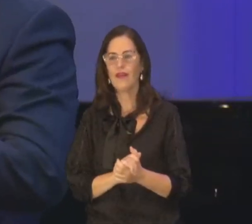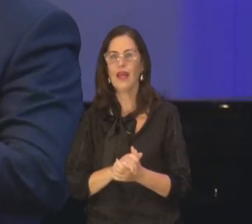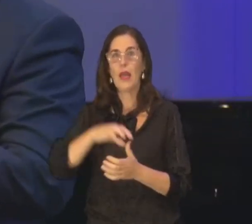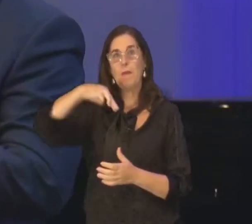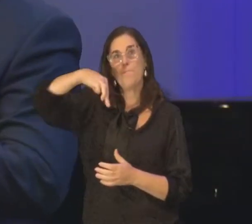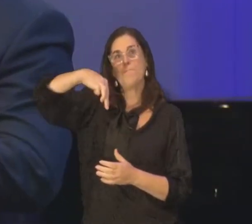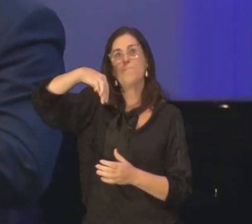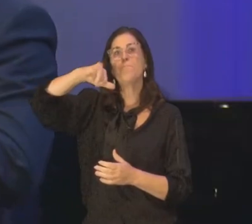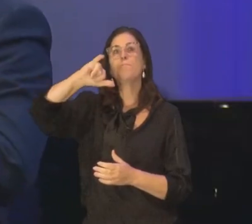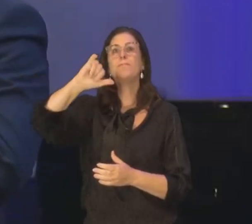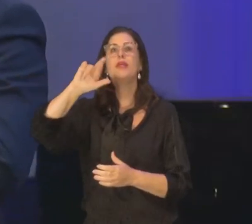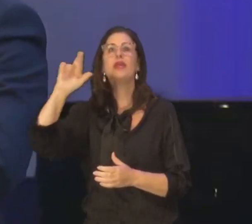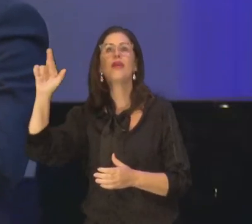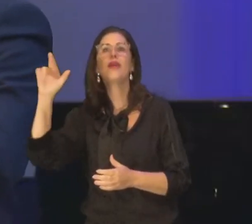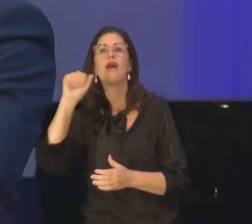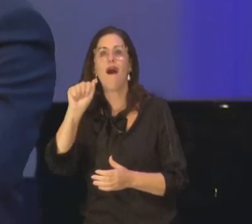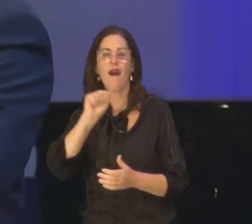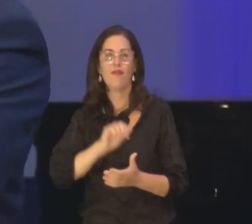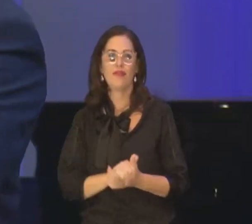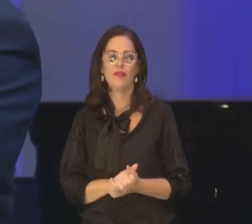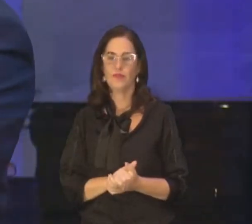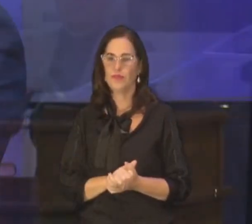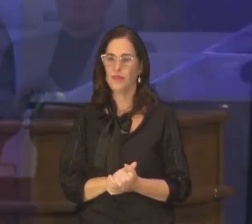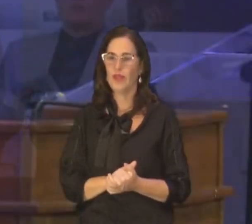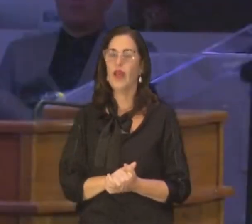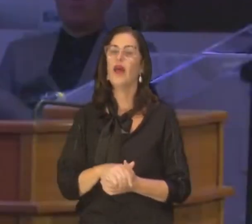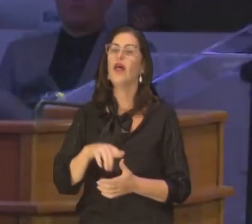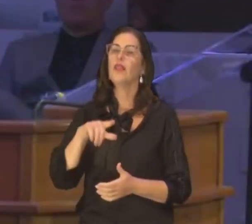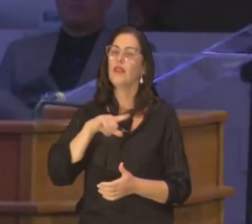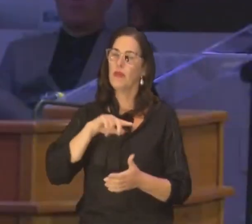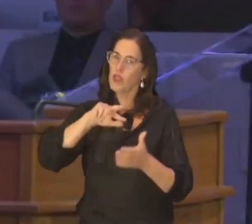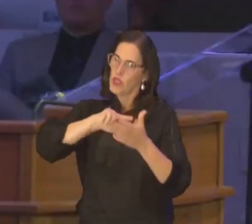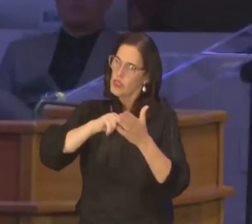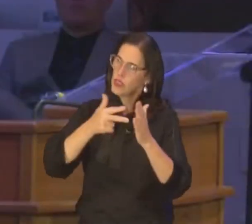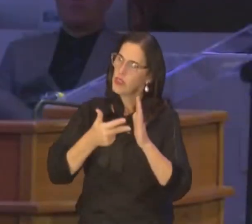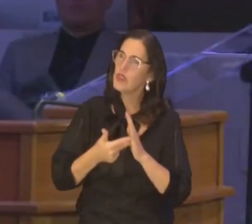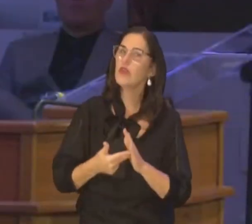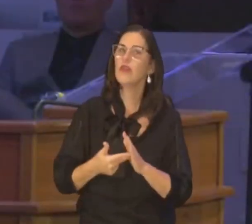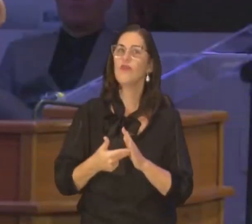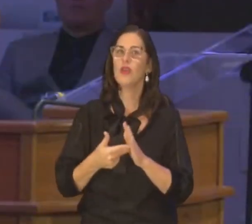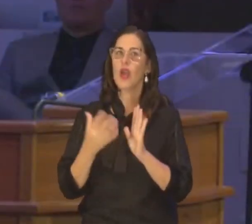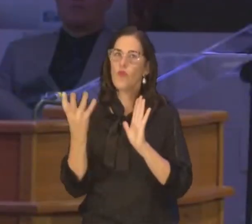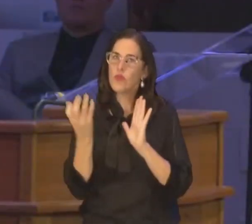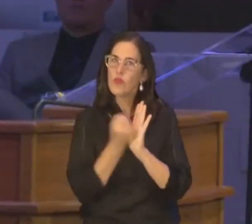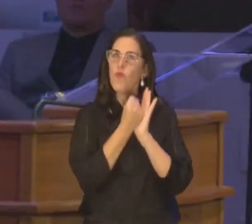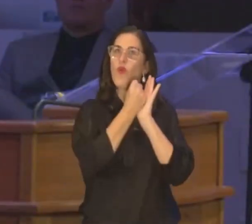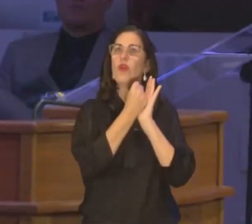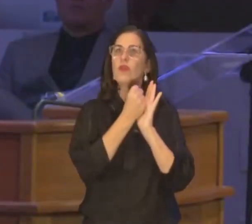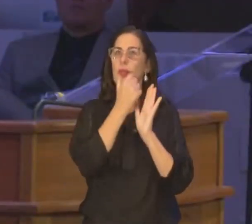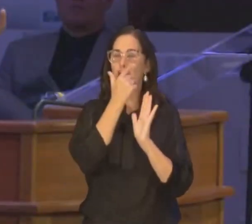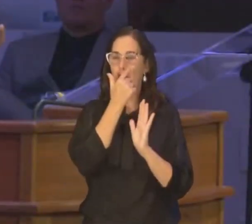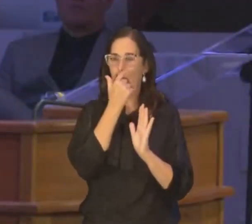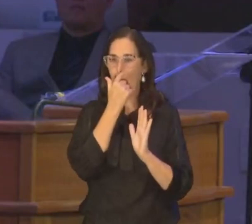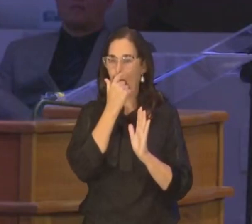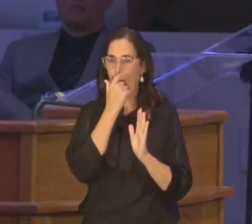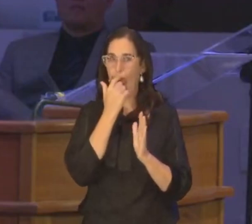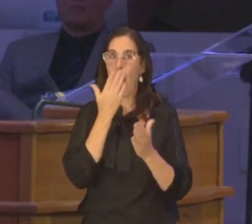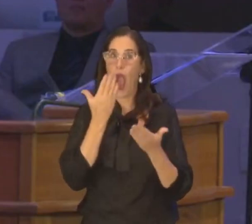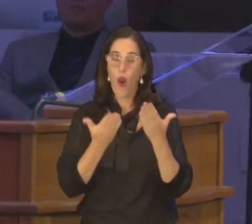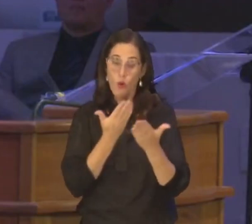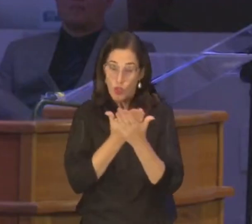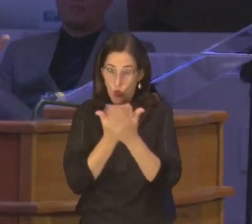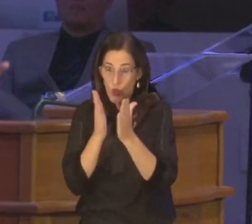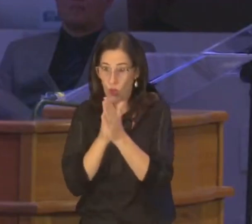mirra. Mas ela também tinha um simbolismo, e alguns estudiosos da palavra de Deus irão entender que